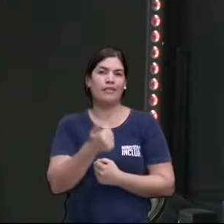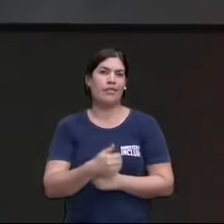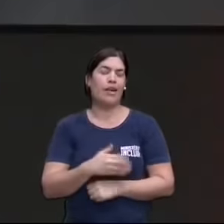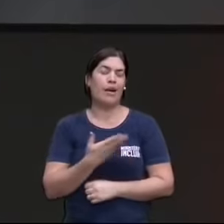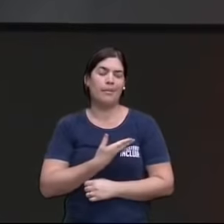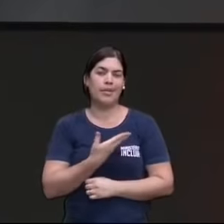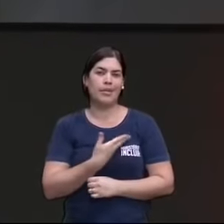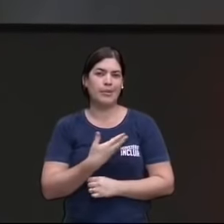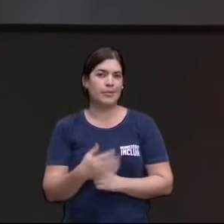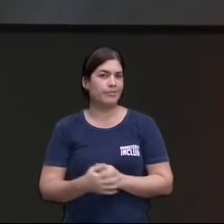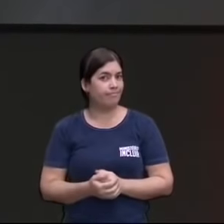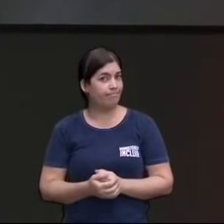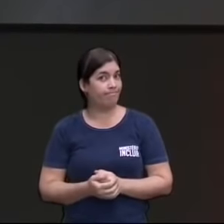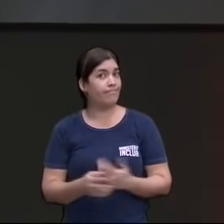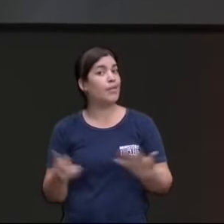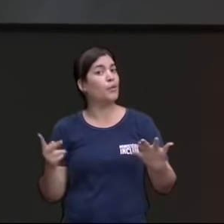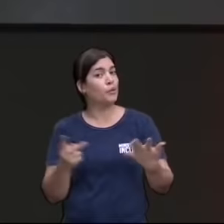Acontece ou não acontece?